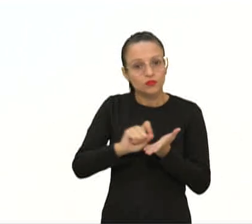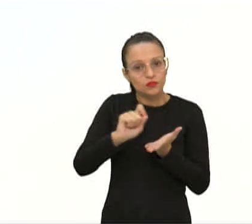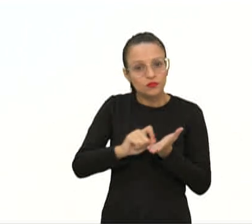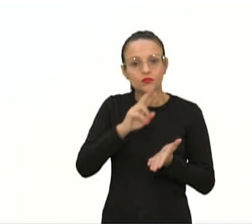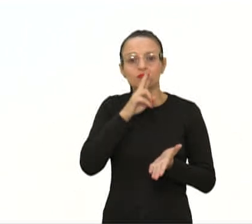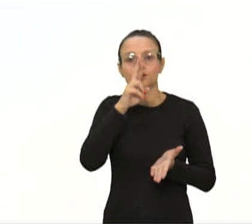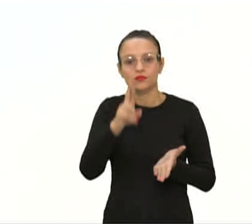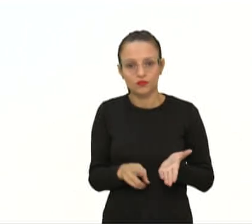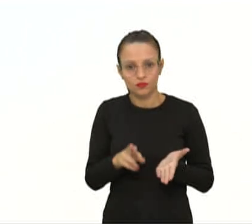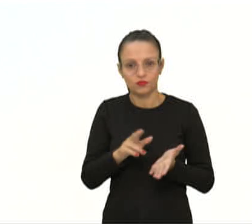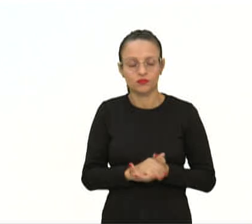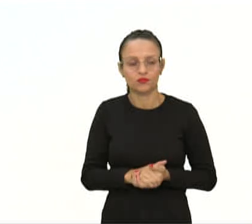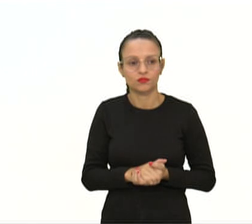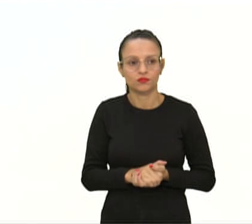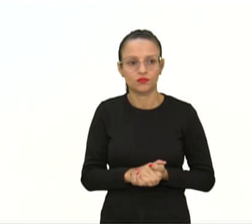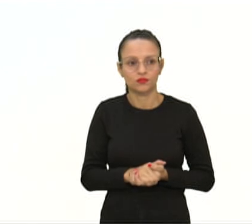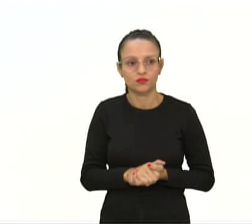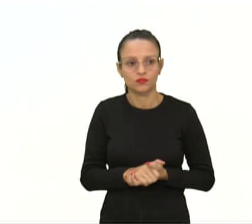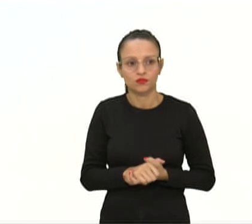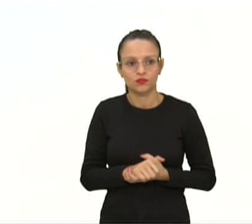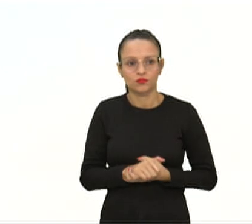resposta desse problema. Dá uma olhada.